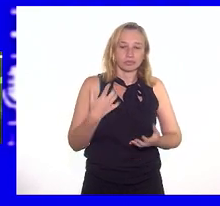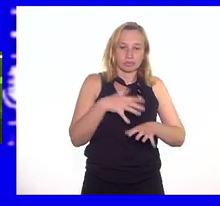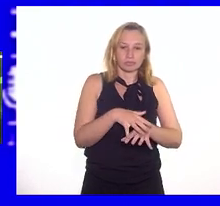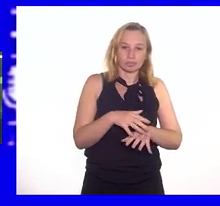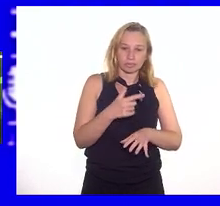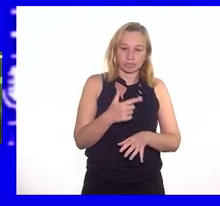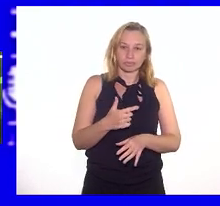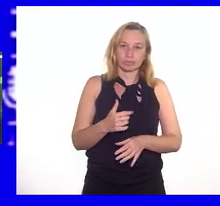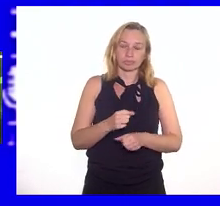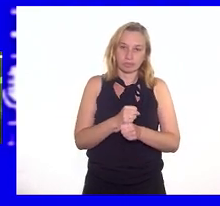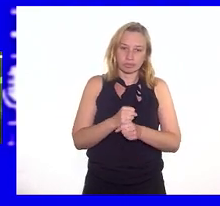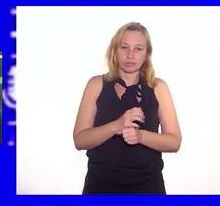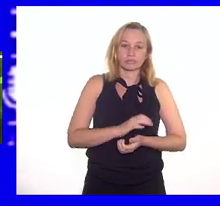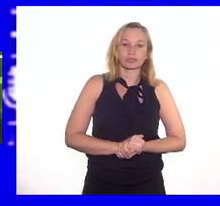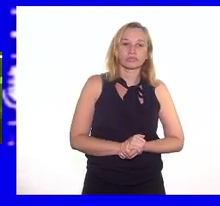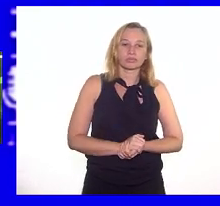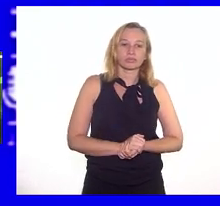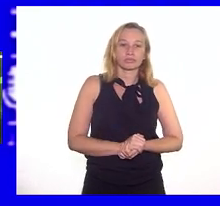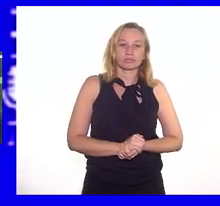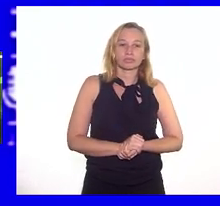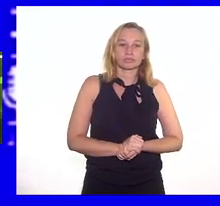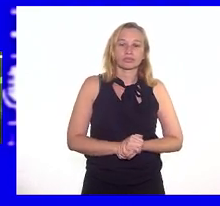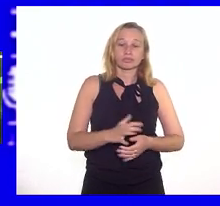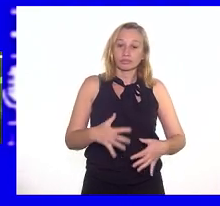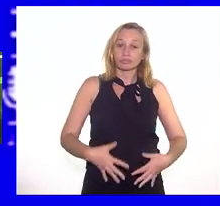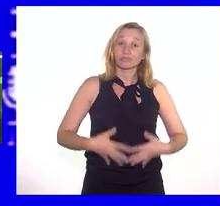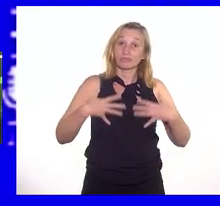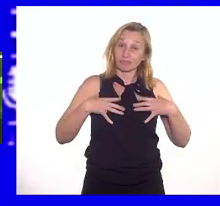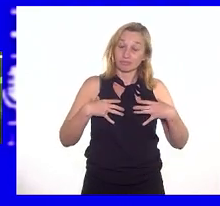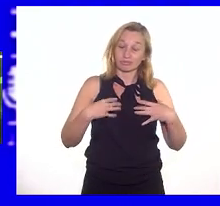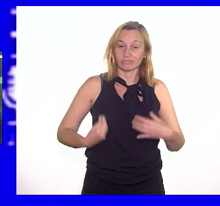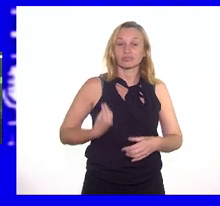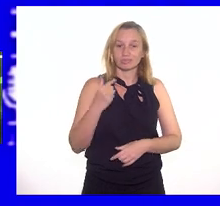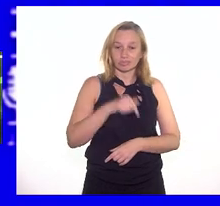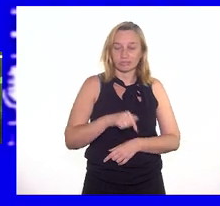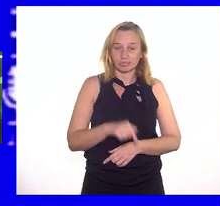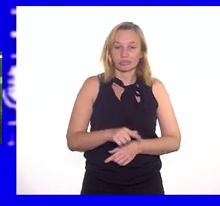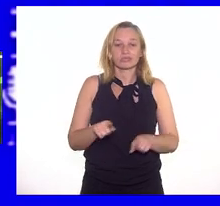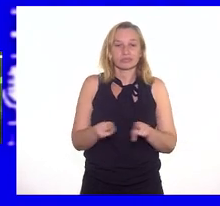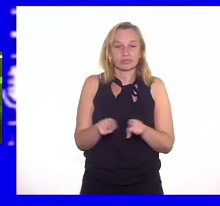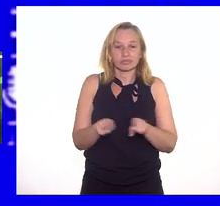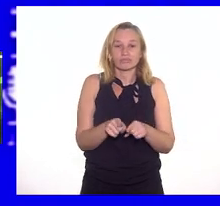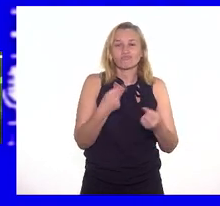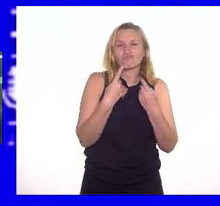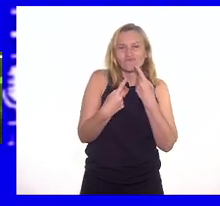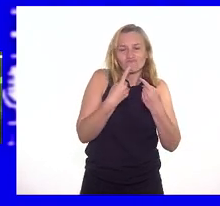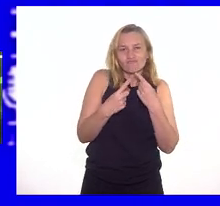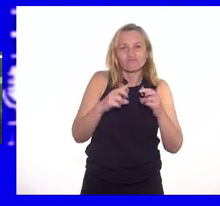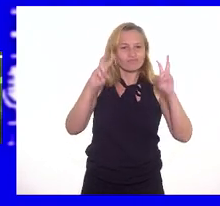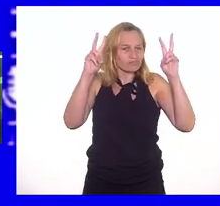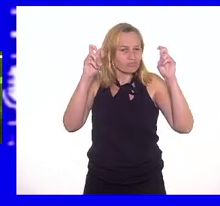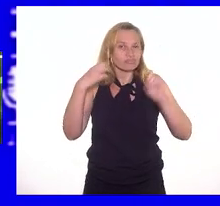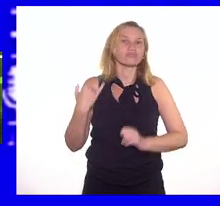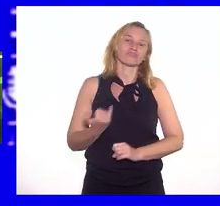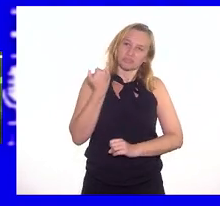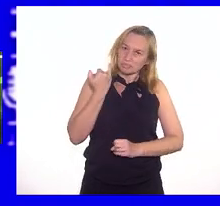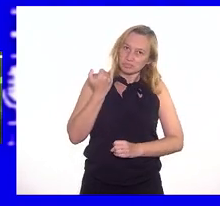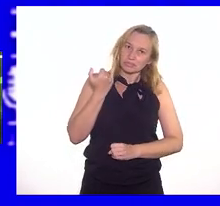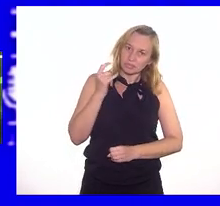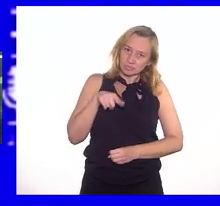ano. Primeiro, é um prazer estar aqui, e eu também não poderia me eximir da discussão desse assunto tão relevante, né?